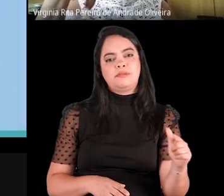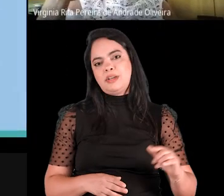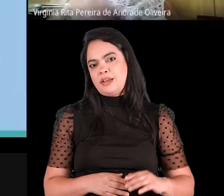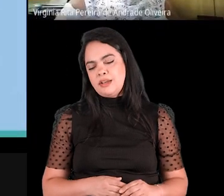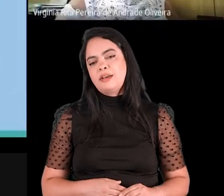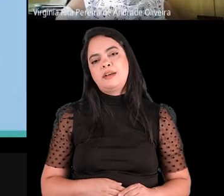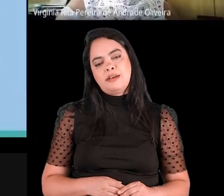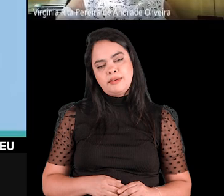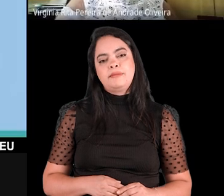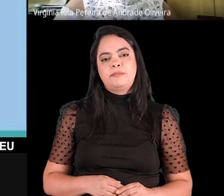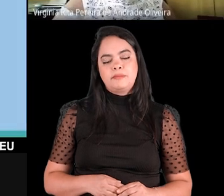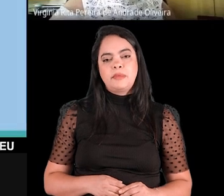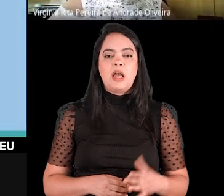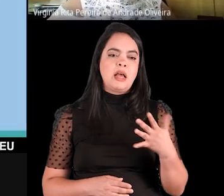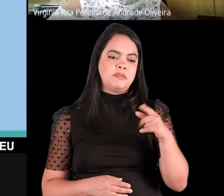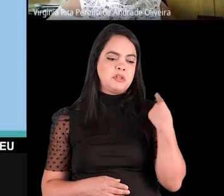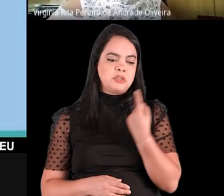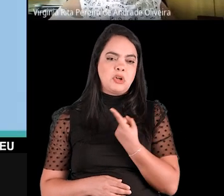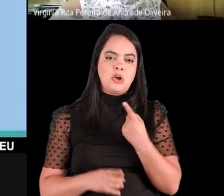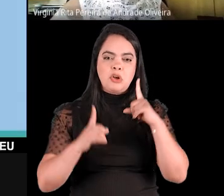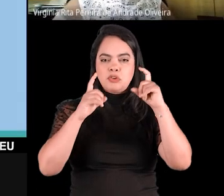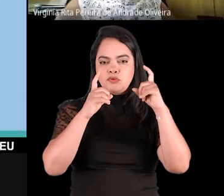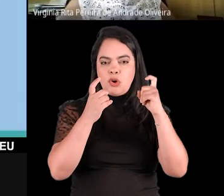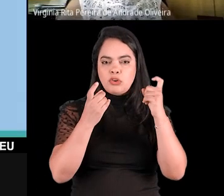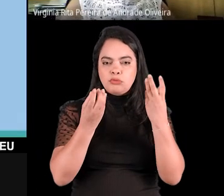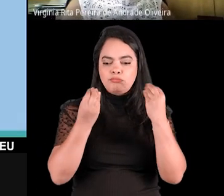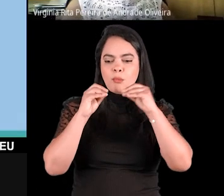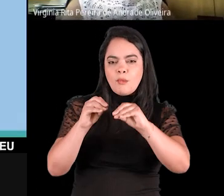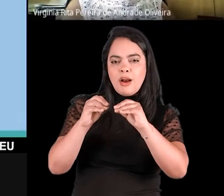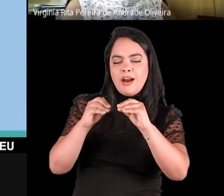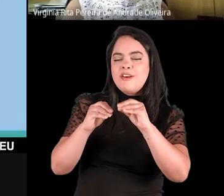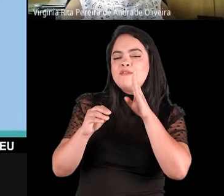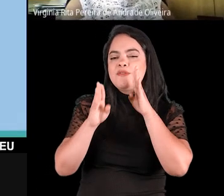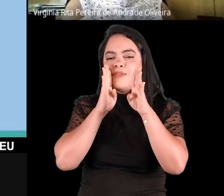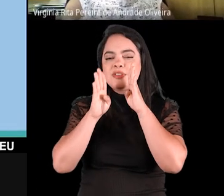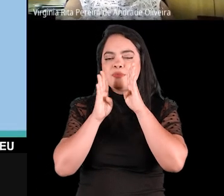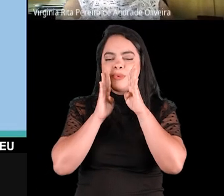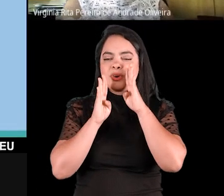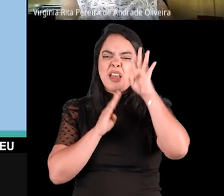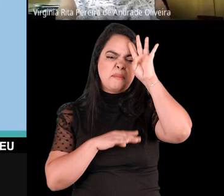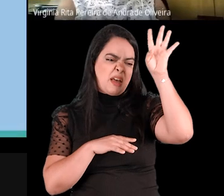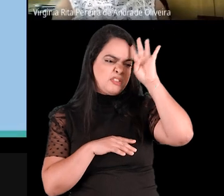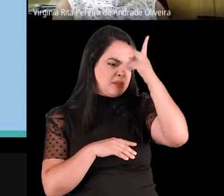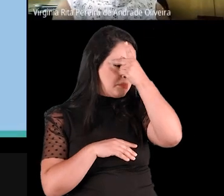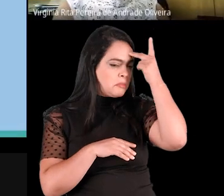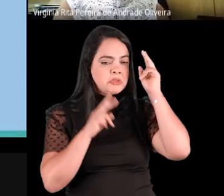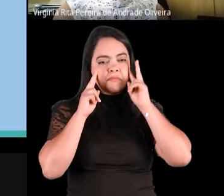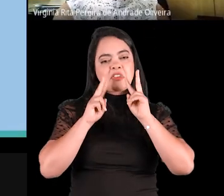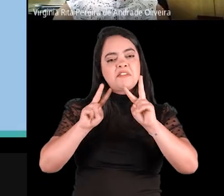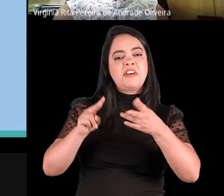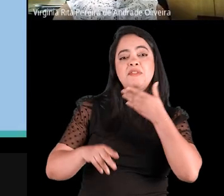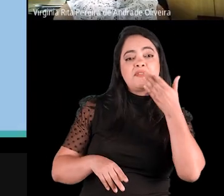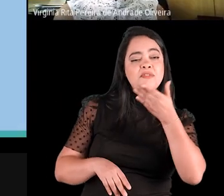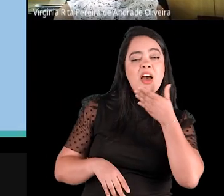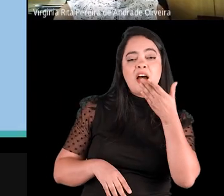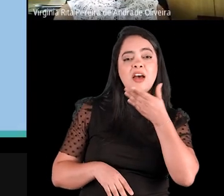vezes, a gente simplesmente posta uma foto nossa lá no Facebook, achando que qualquer pessoa vai acessar aquilo que eu estou colocando ali enquanto